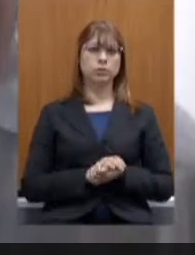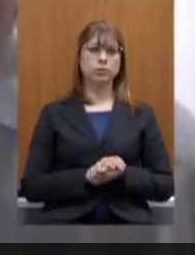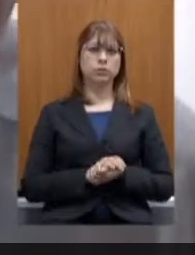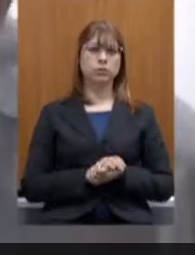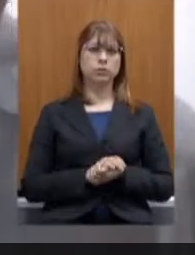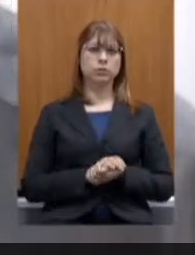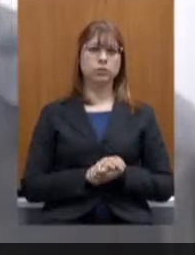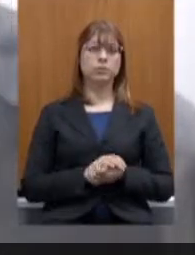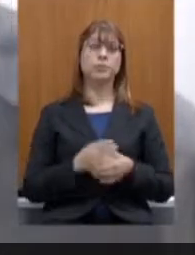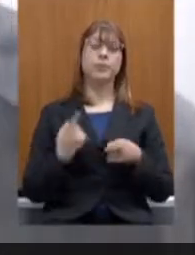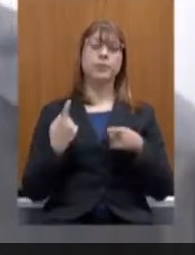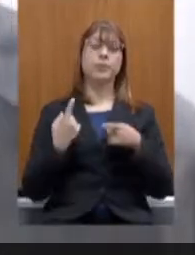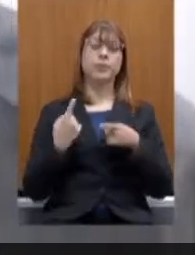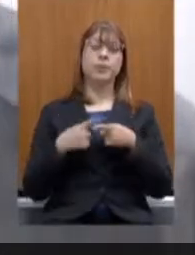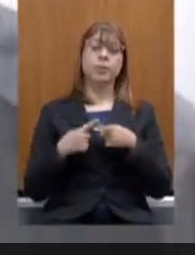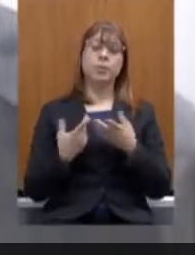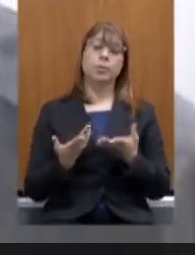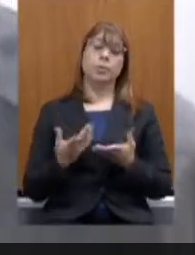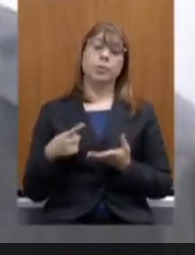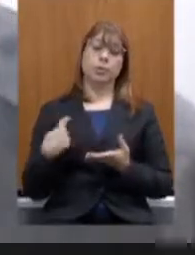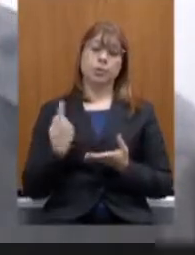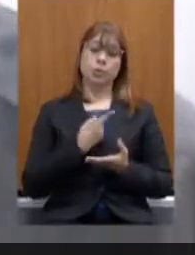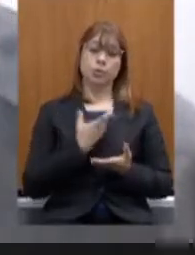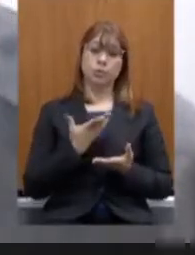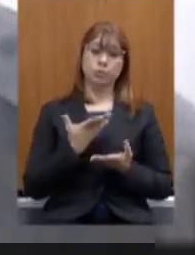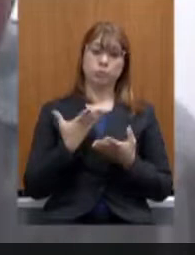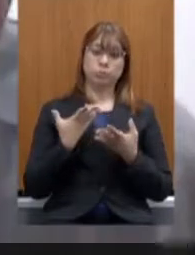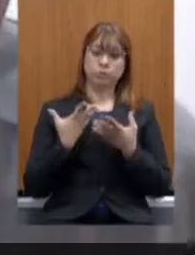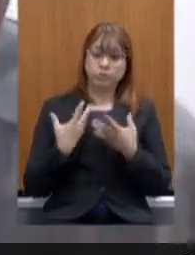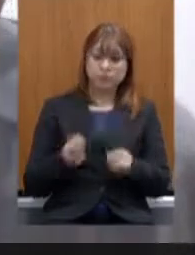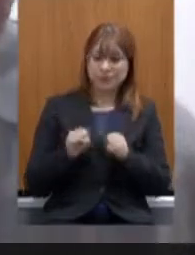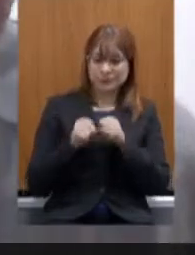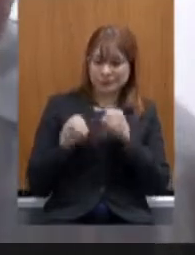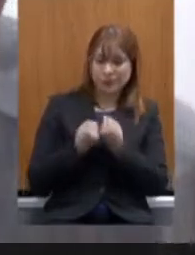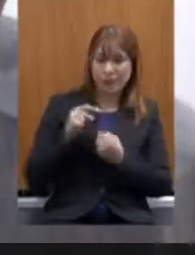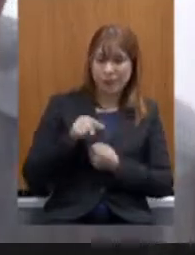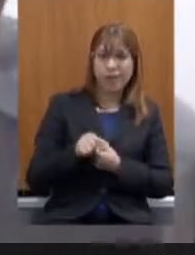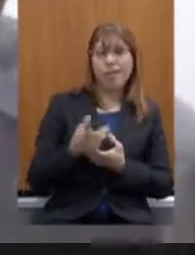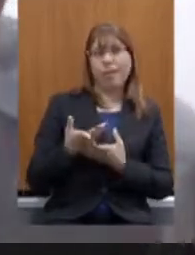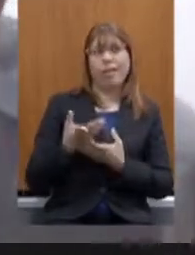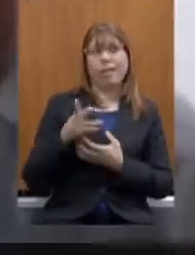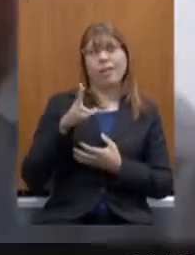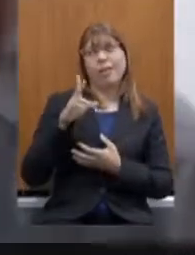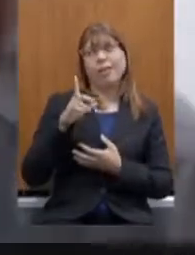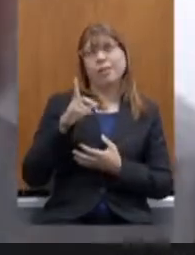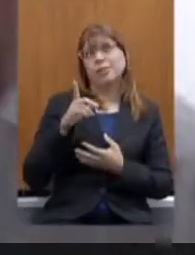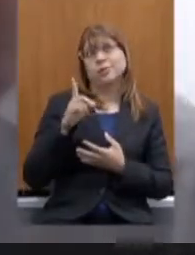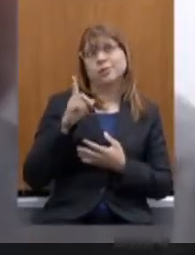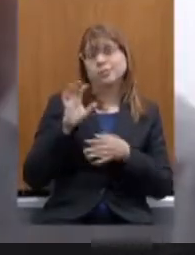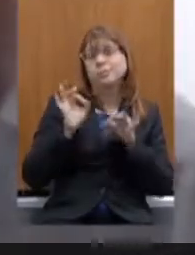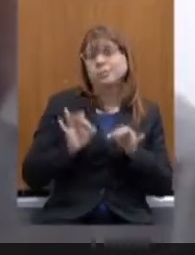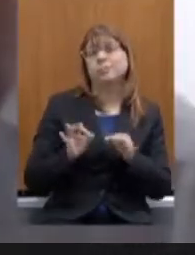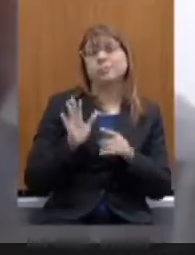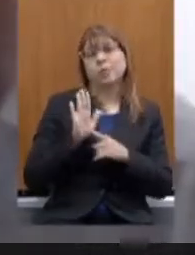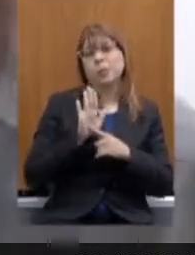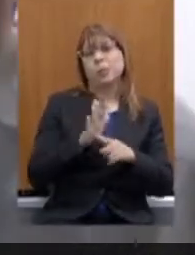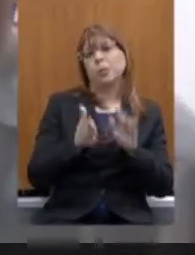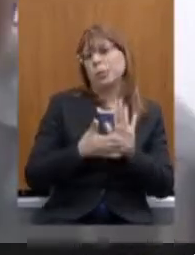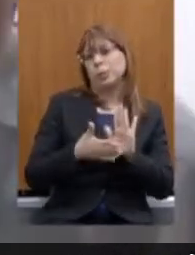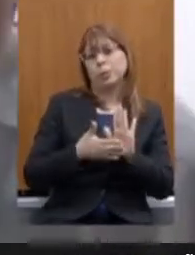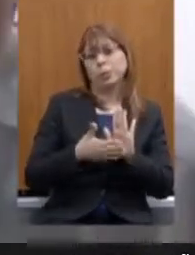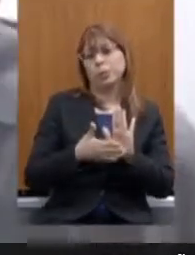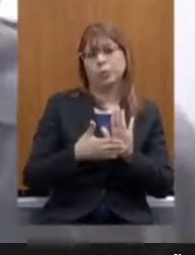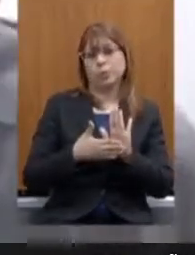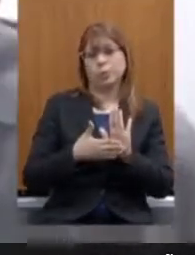é um ato para podermos considerar esse seminário quando o seminário e vai definitivamente apresentar